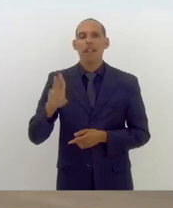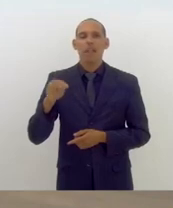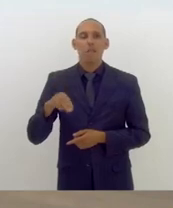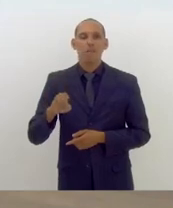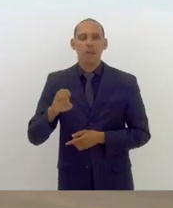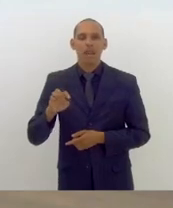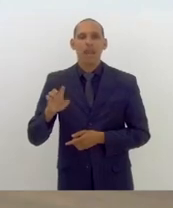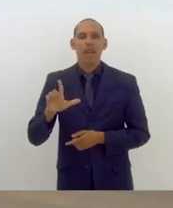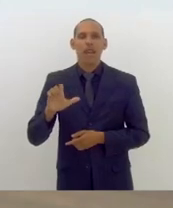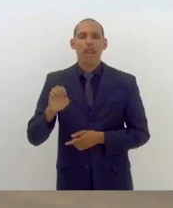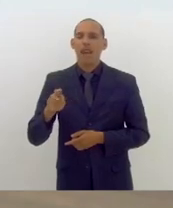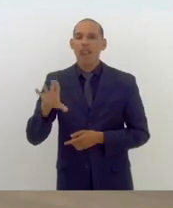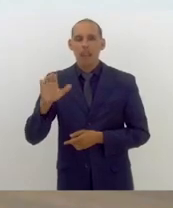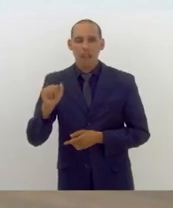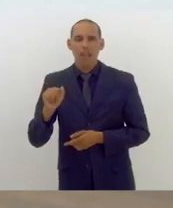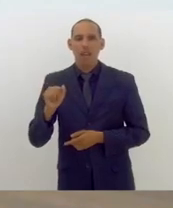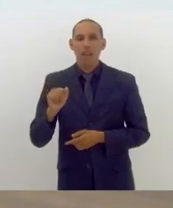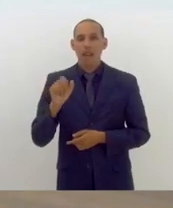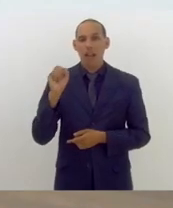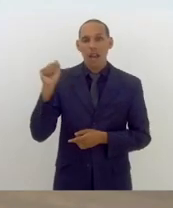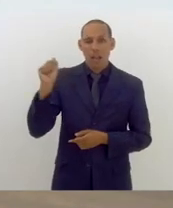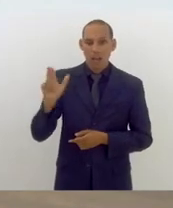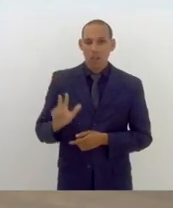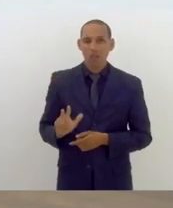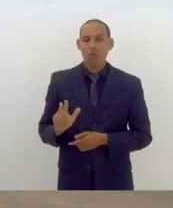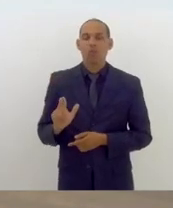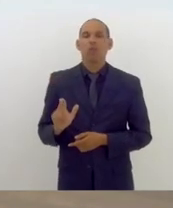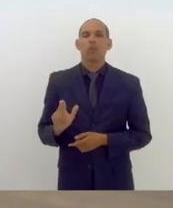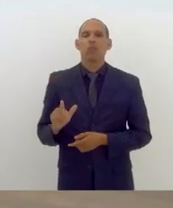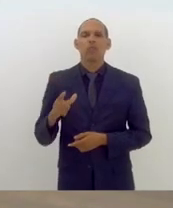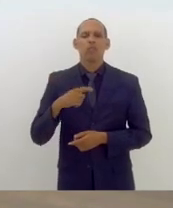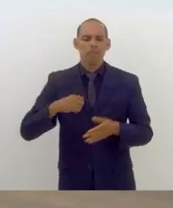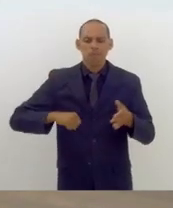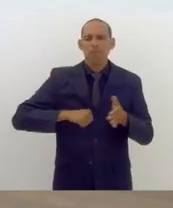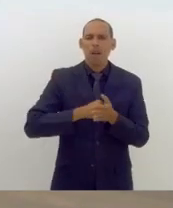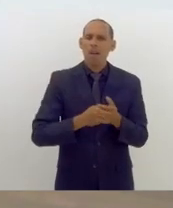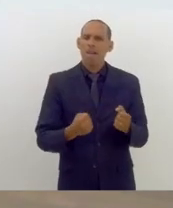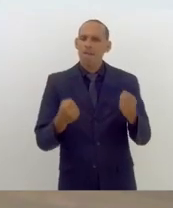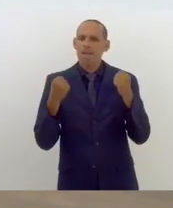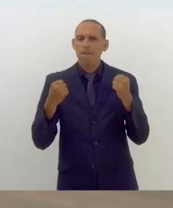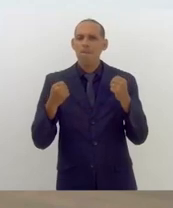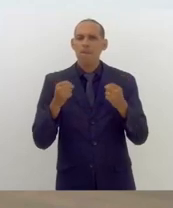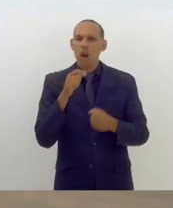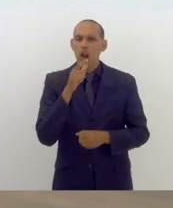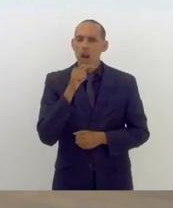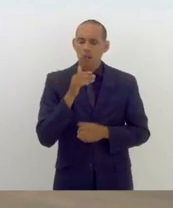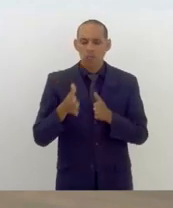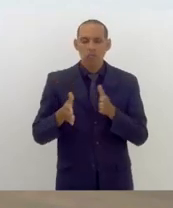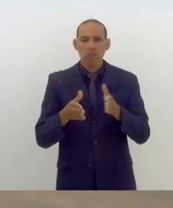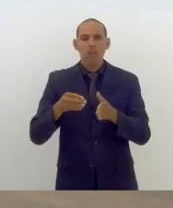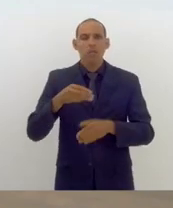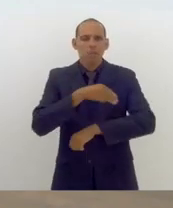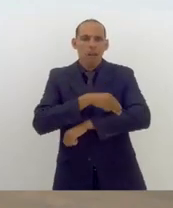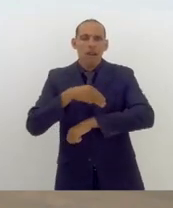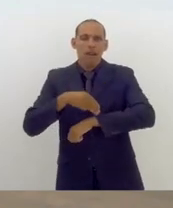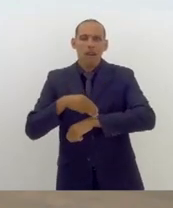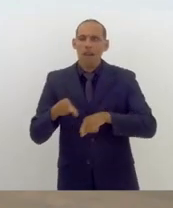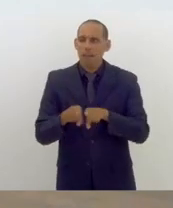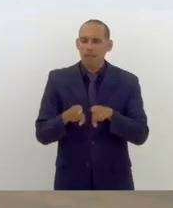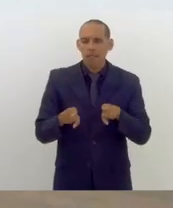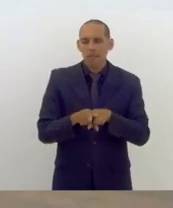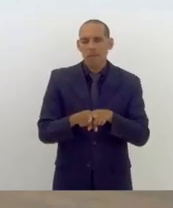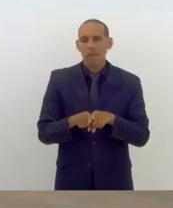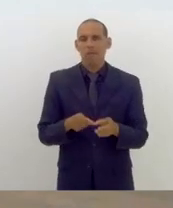azul lá que tem um um impacto brutal no rio Macaé sem falar também